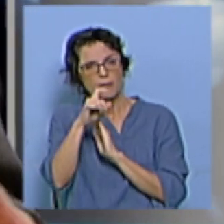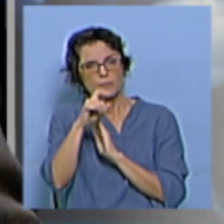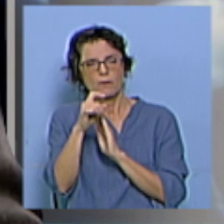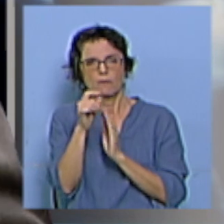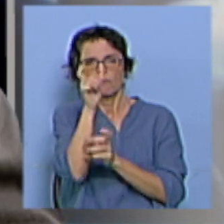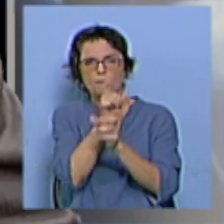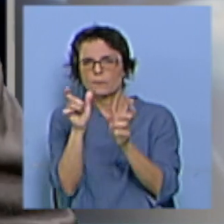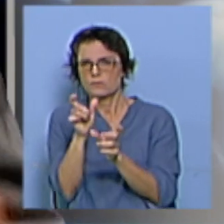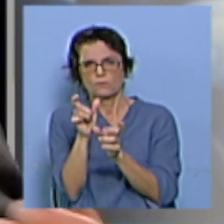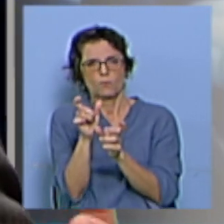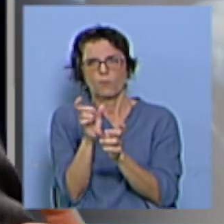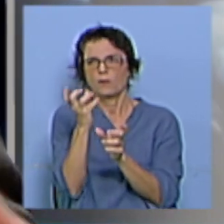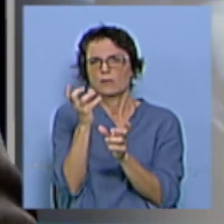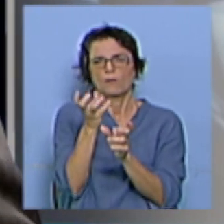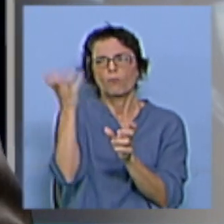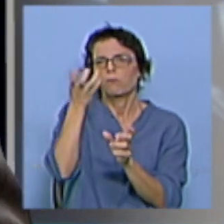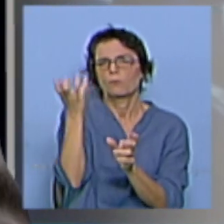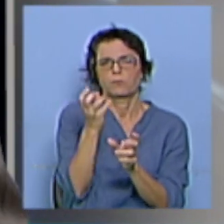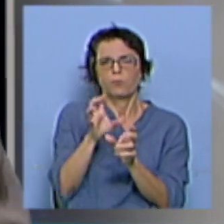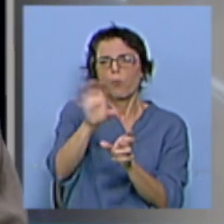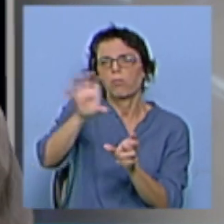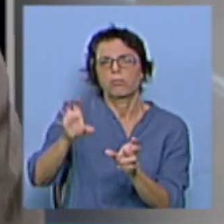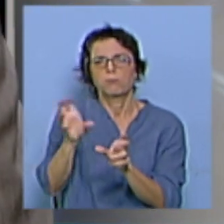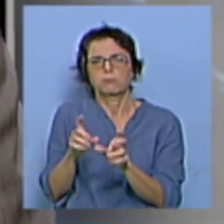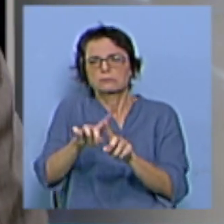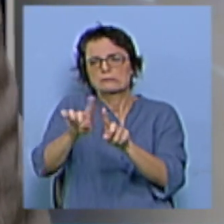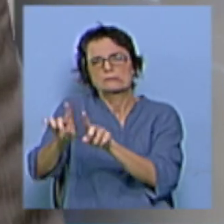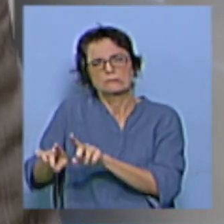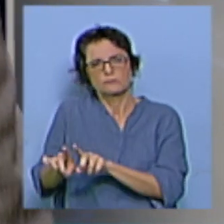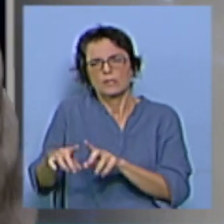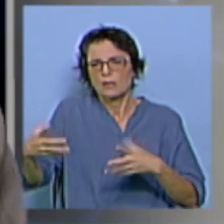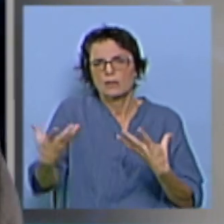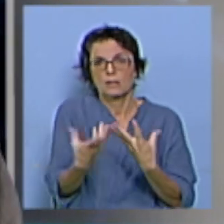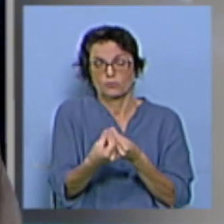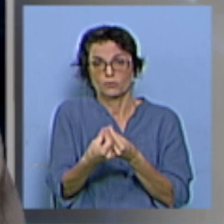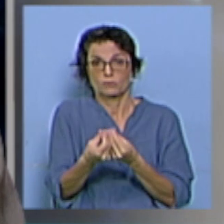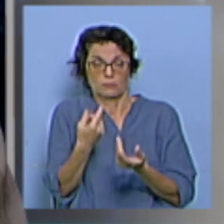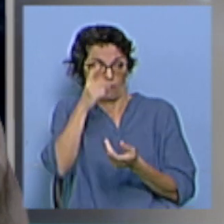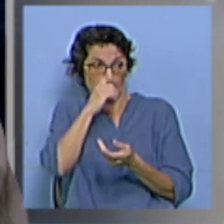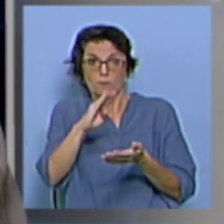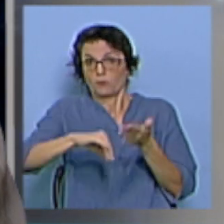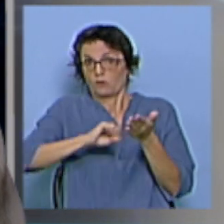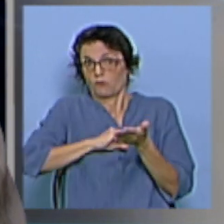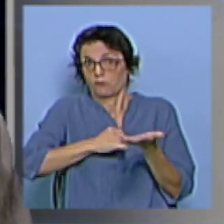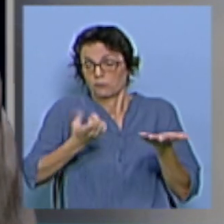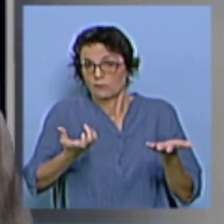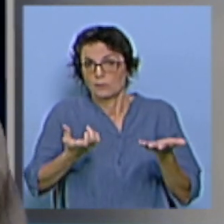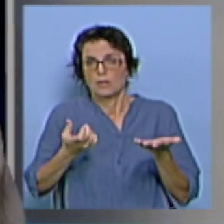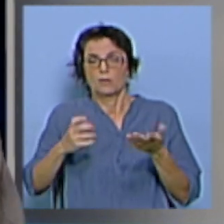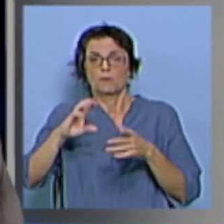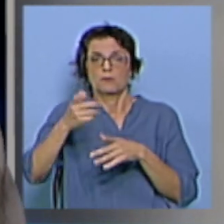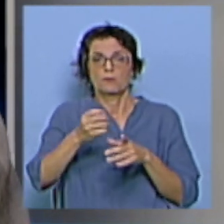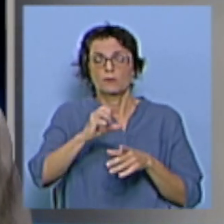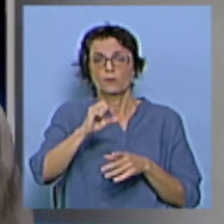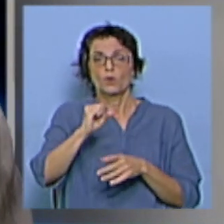etnias e de todas as diferenciações. Portanto, tínhamos colegas que provinham de Goa,